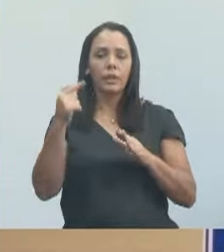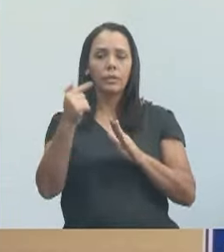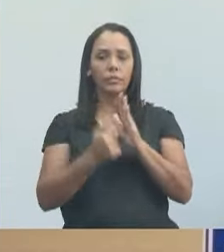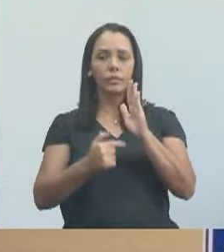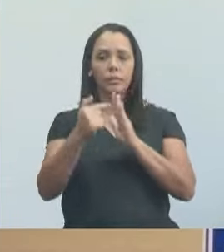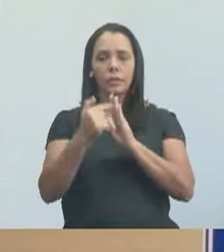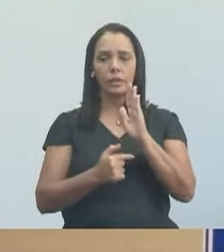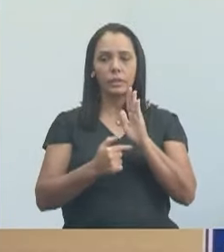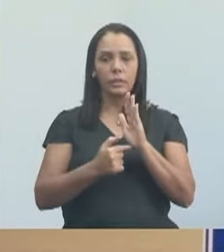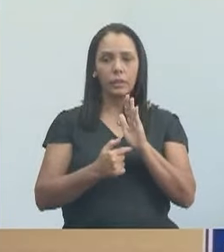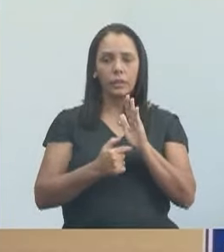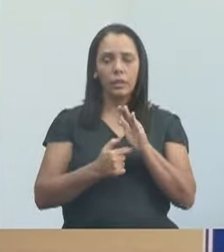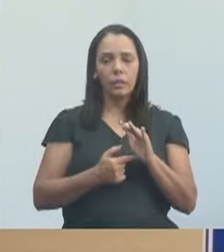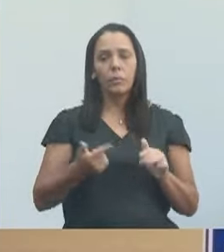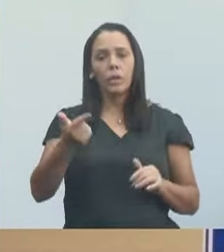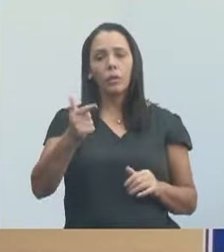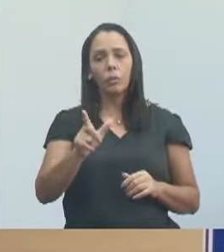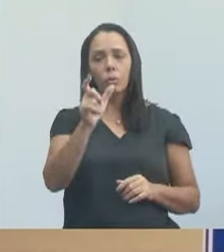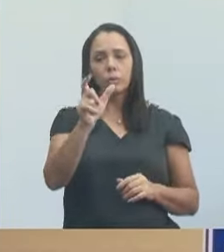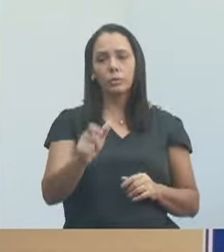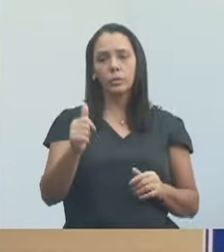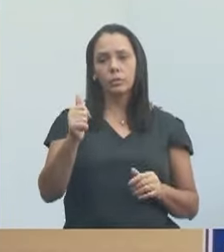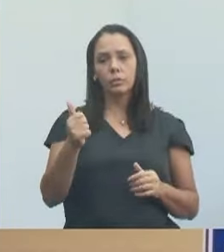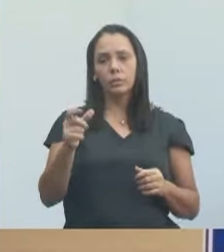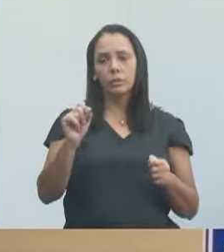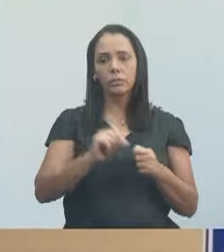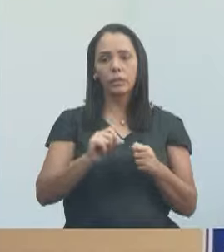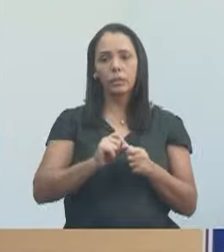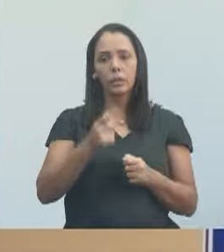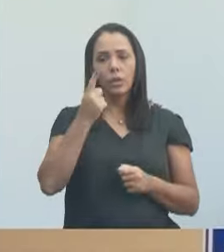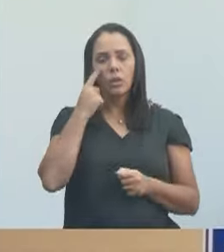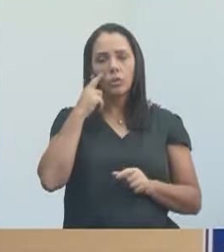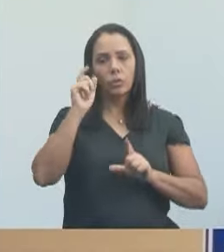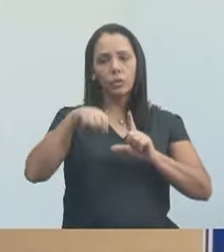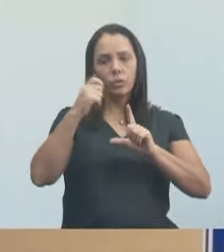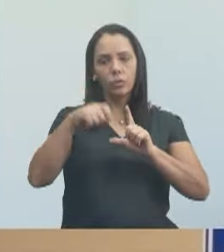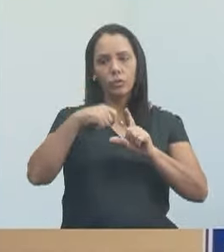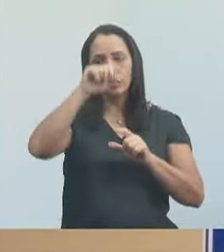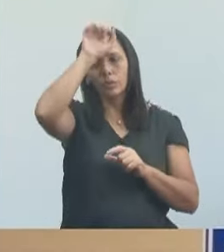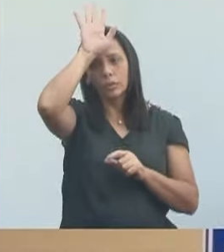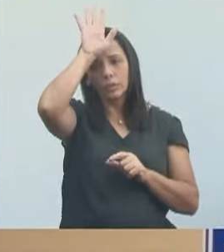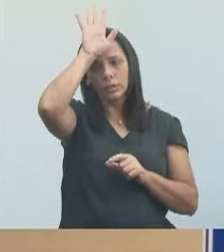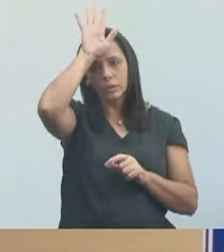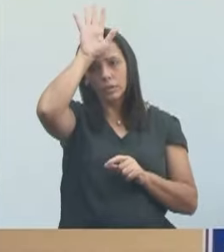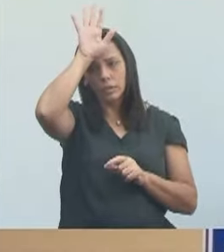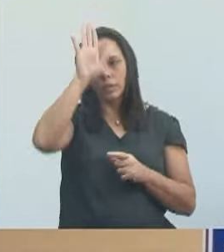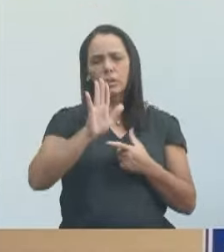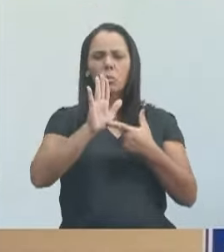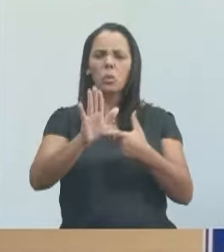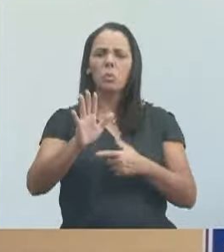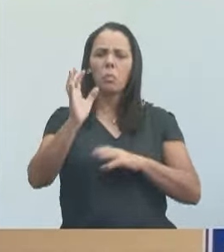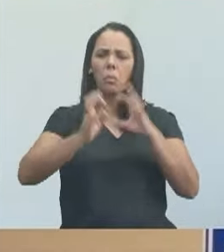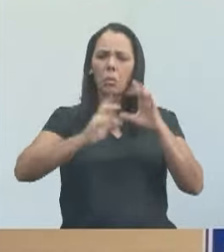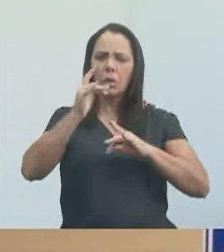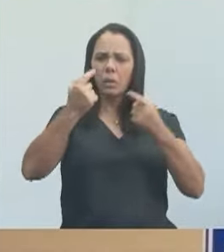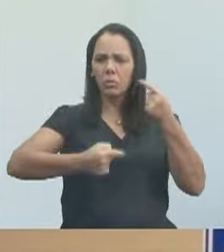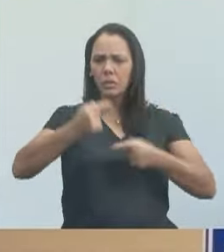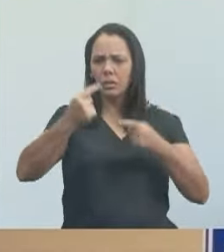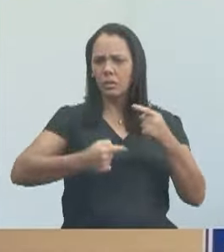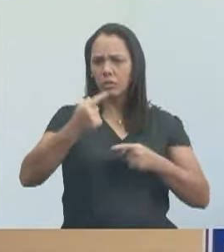para outra pessoa fazer. Agora, eu vi o vídeo aqui que o doutor Rodrigo colocou, vem falar de briga política. Que coisa mais feia